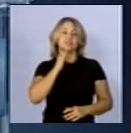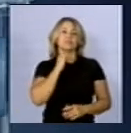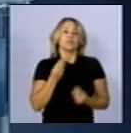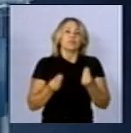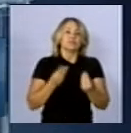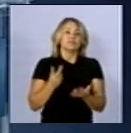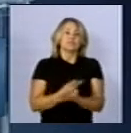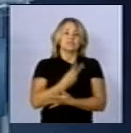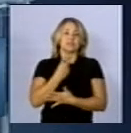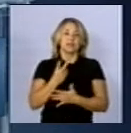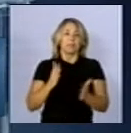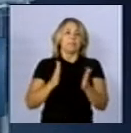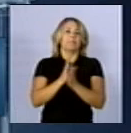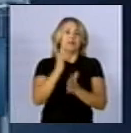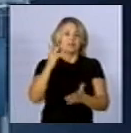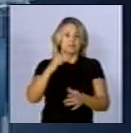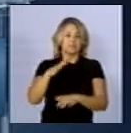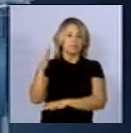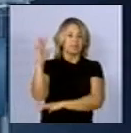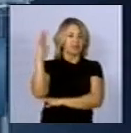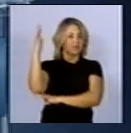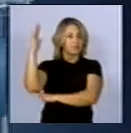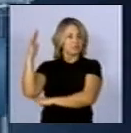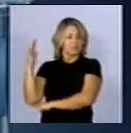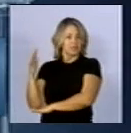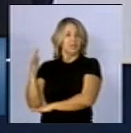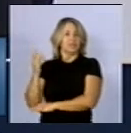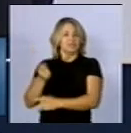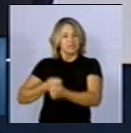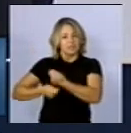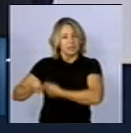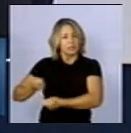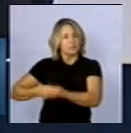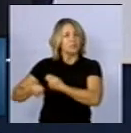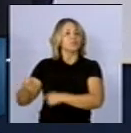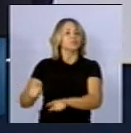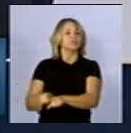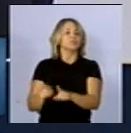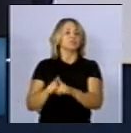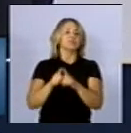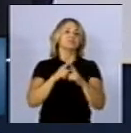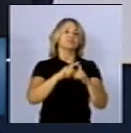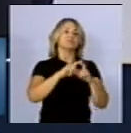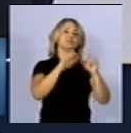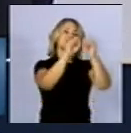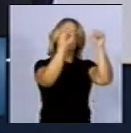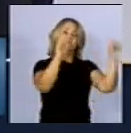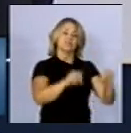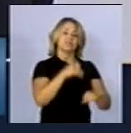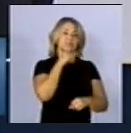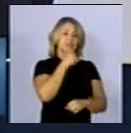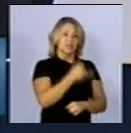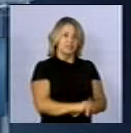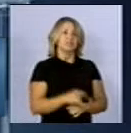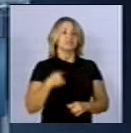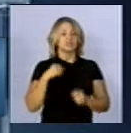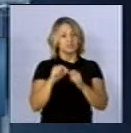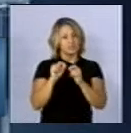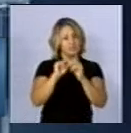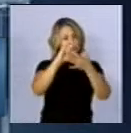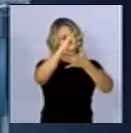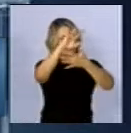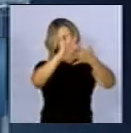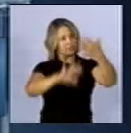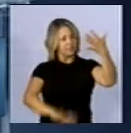impactos sobre o aspecto inclusive econômico do sistema elétrico tomamos a liberdade também de elaborar essa tabela